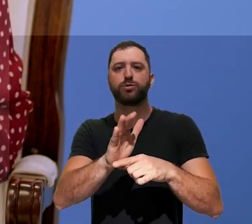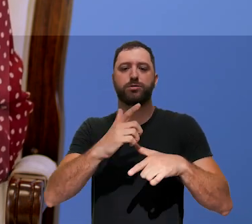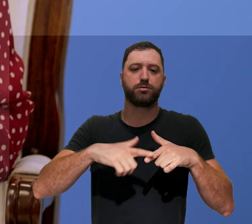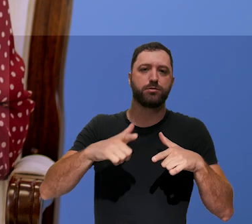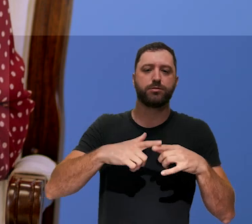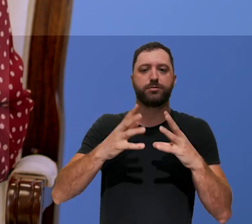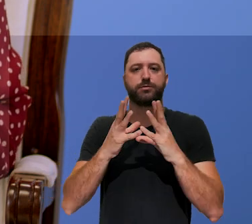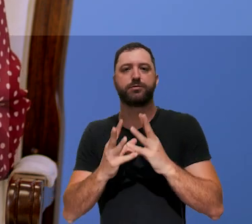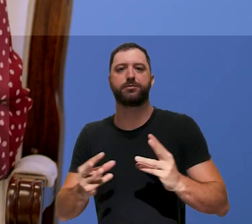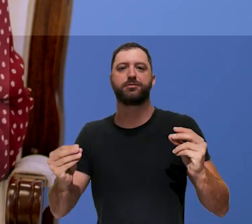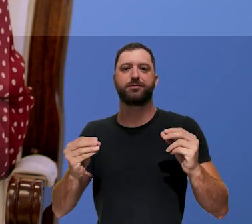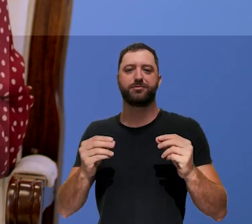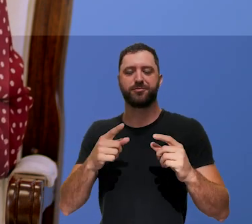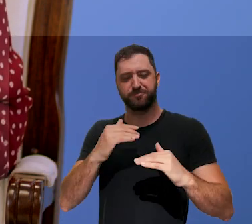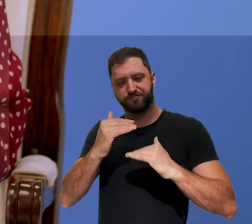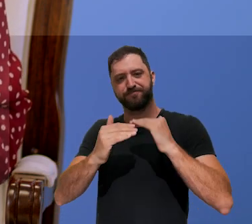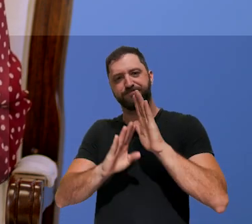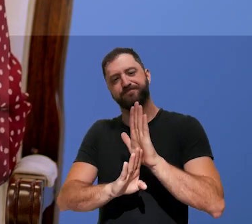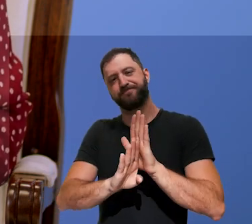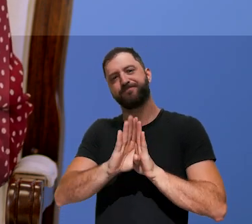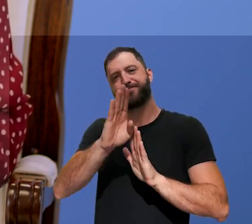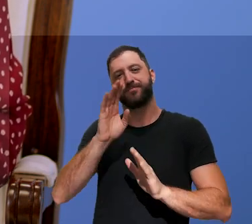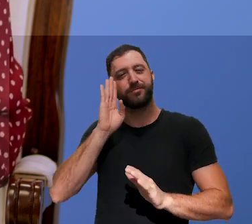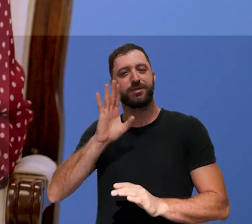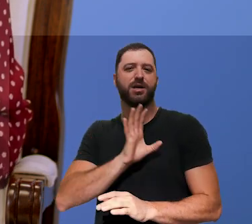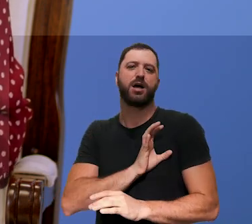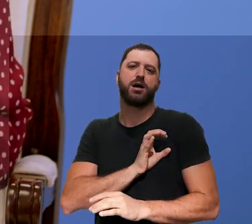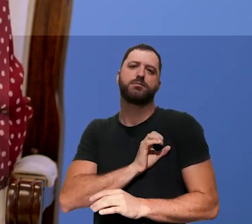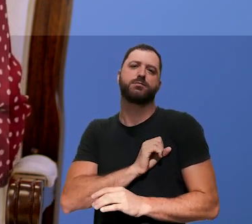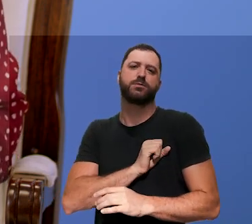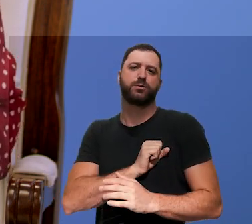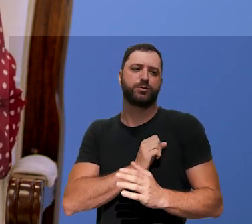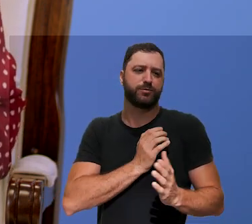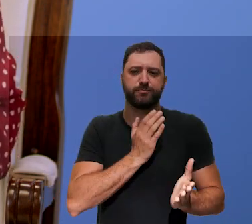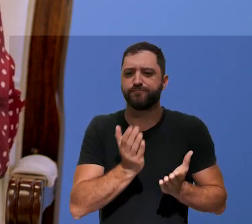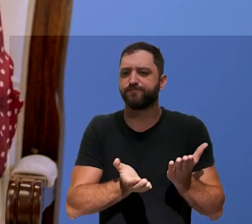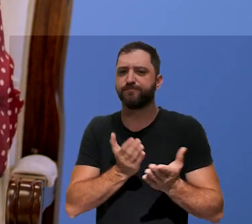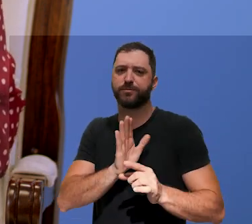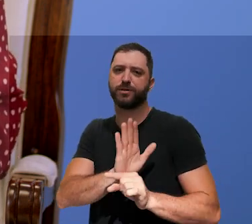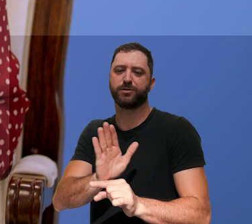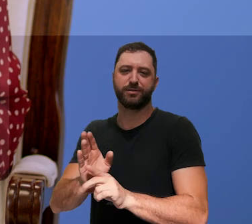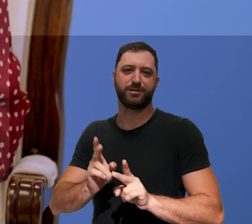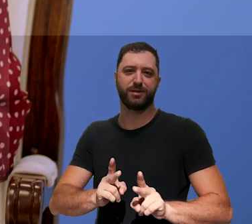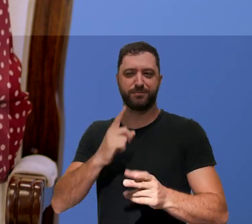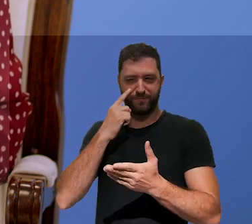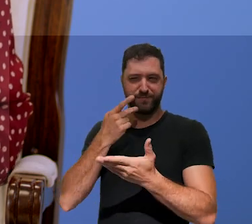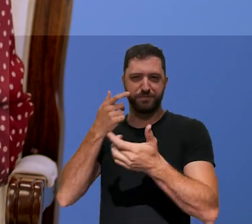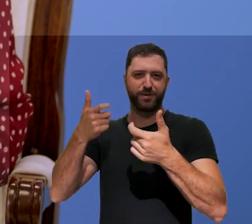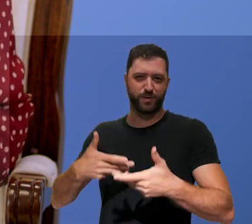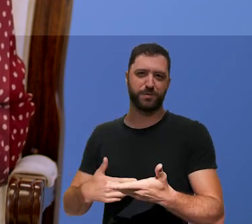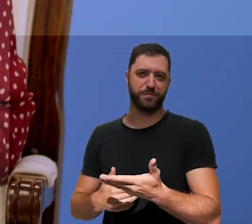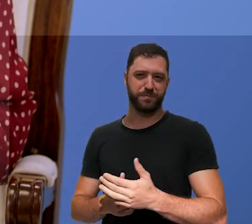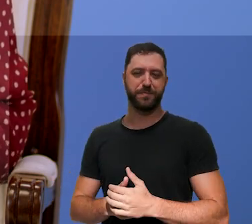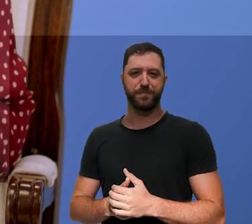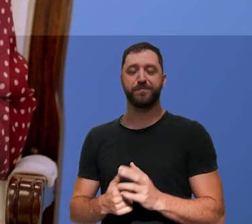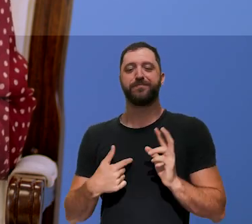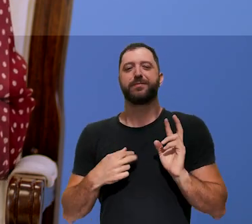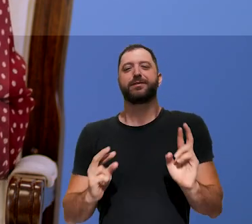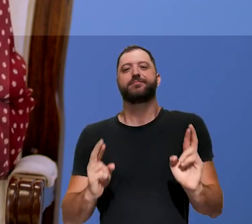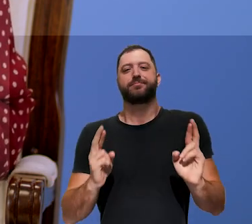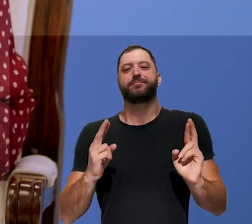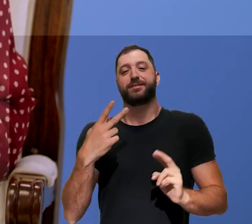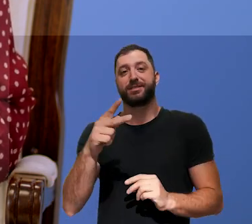desse lugar e ir certamente para o lugar que você merece, que é o do amor incondicional, como o doutor falou aqui. Quero desejar para